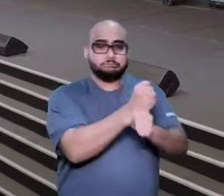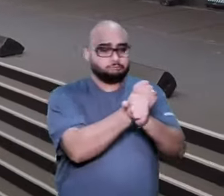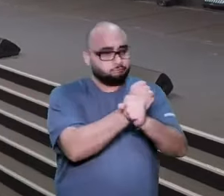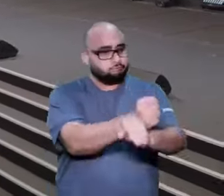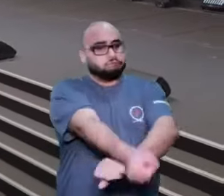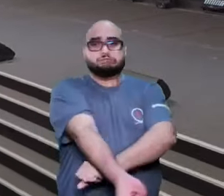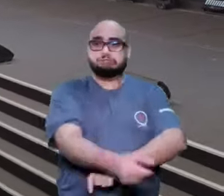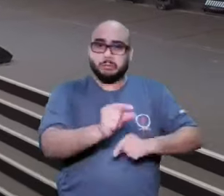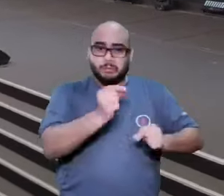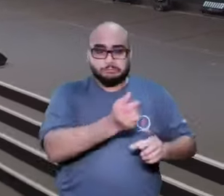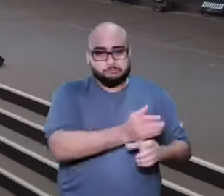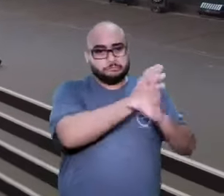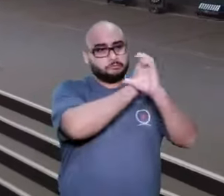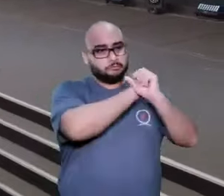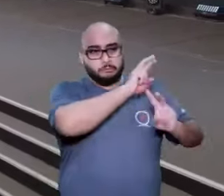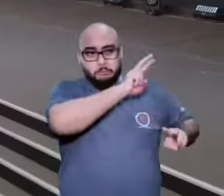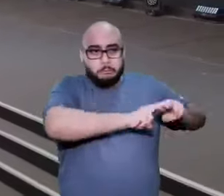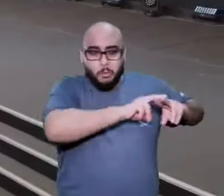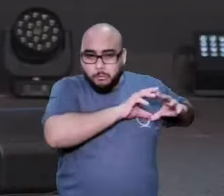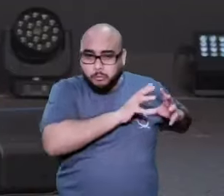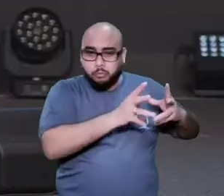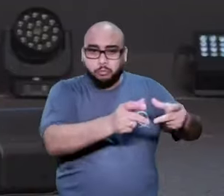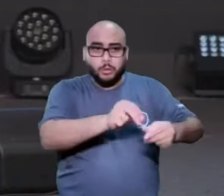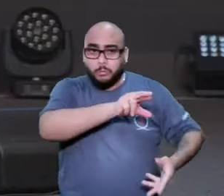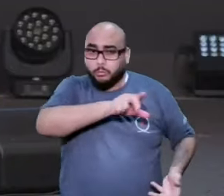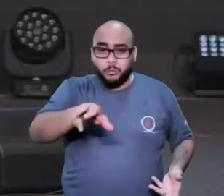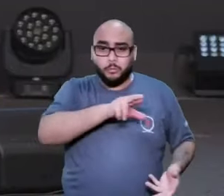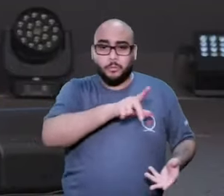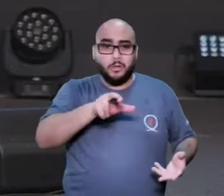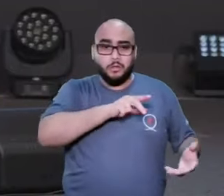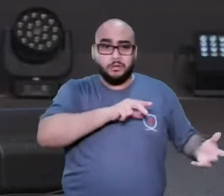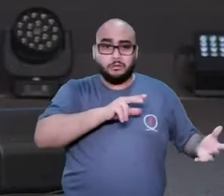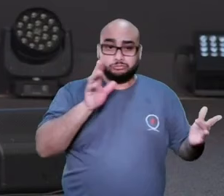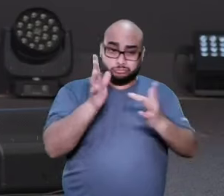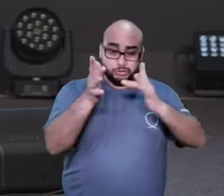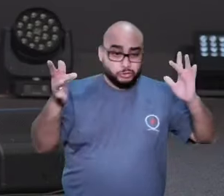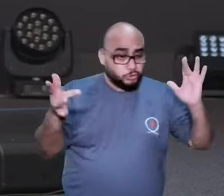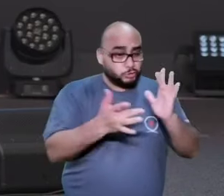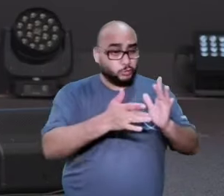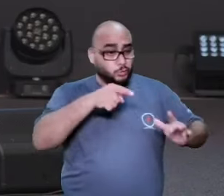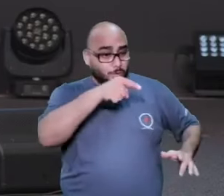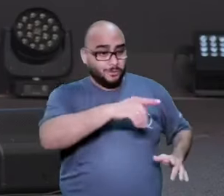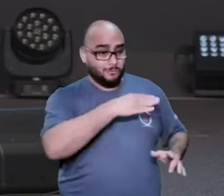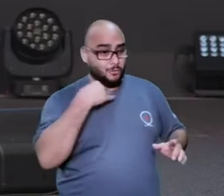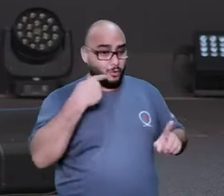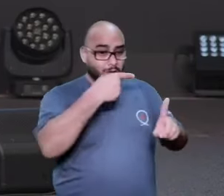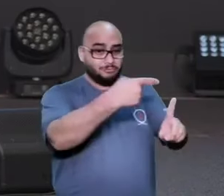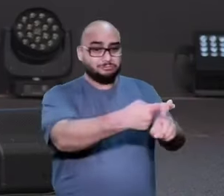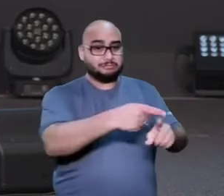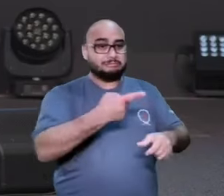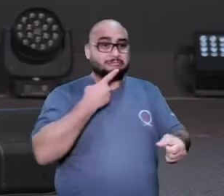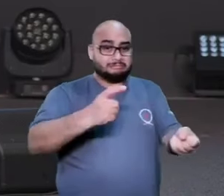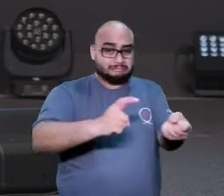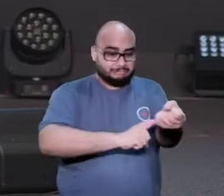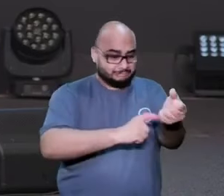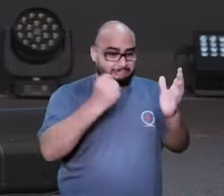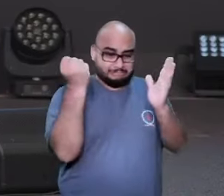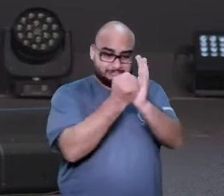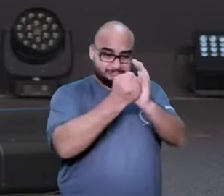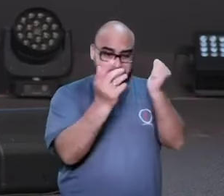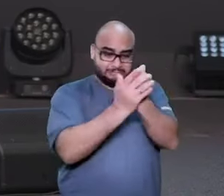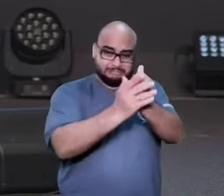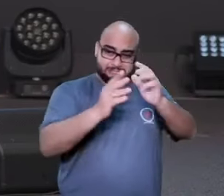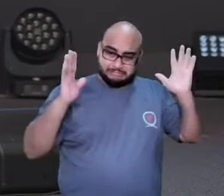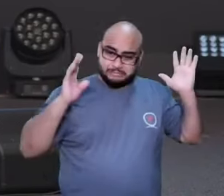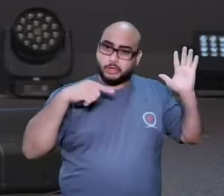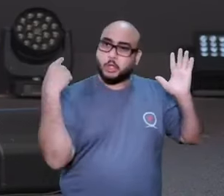seu passado tenebroso na cruz ele derramou o seu próprio sangue para sarar